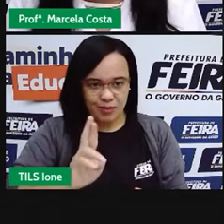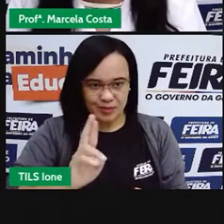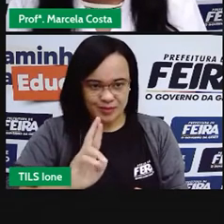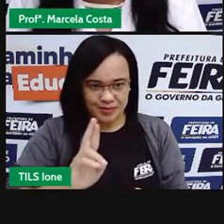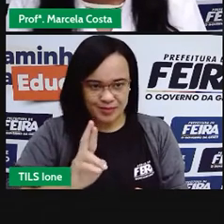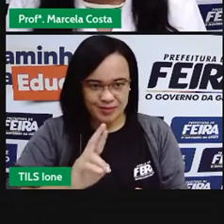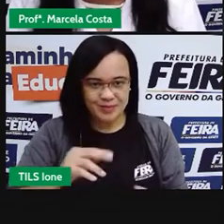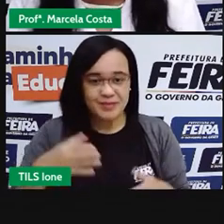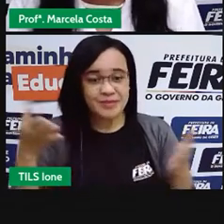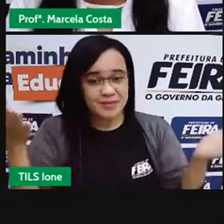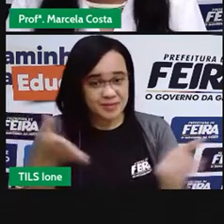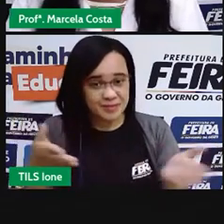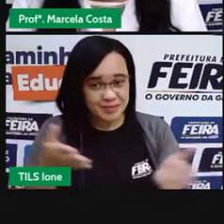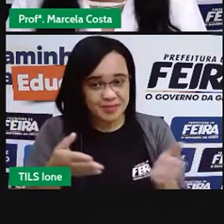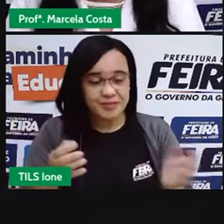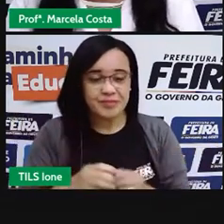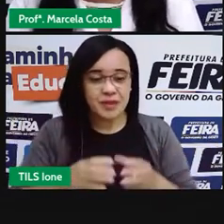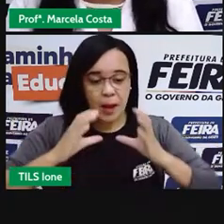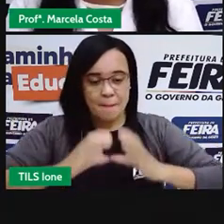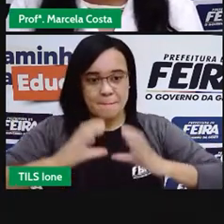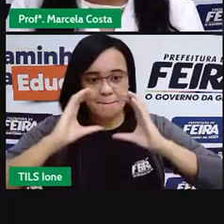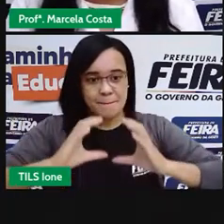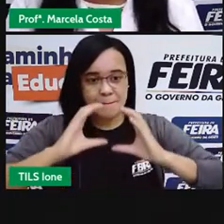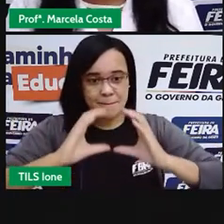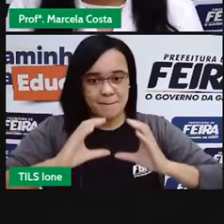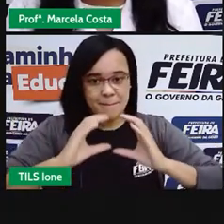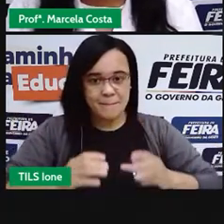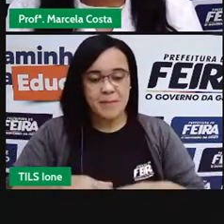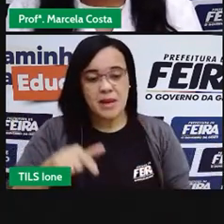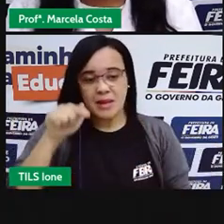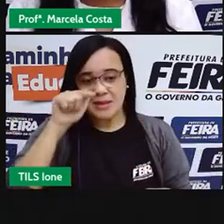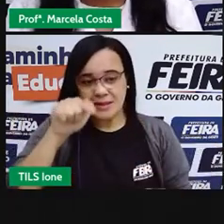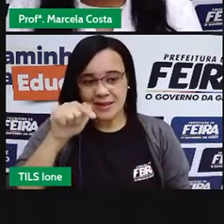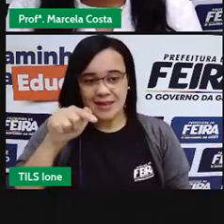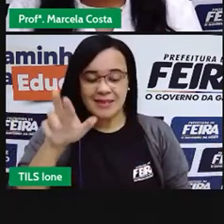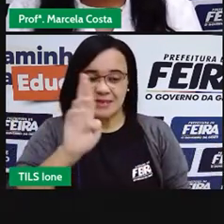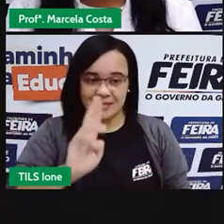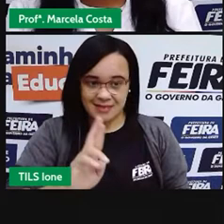A bola está aqui no valor de R$